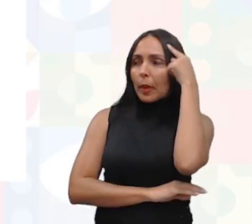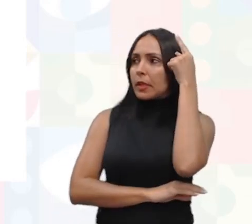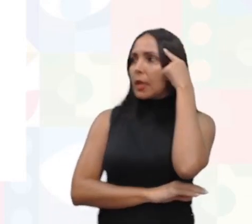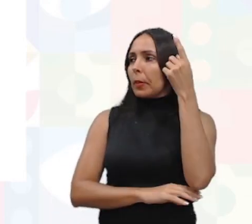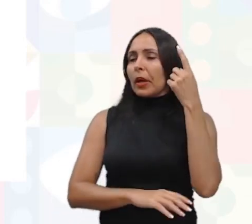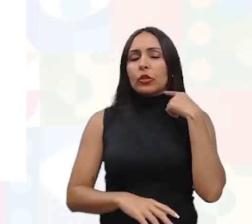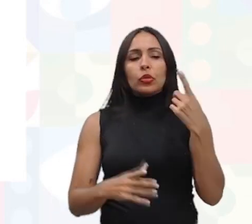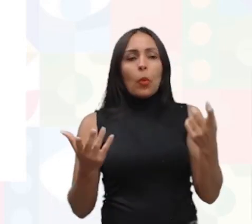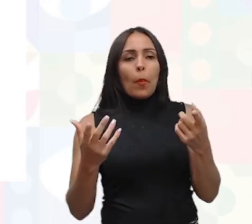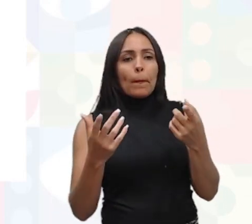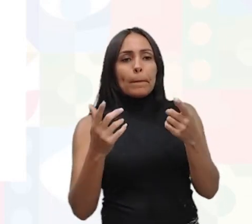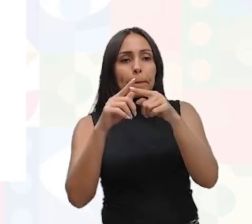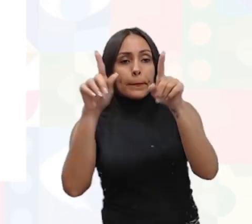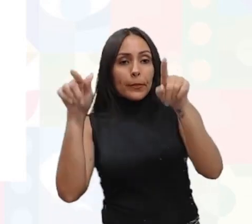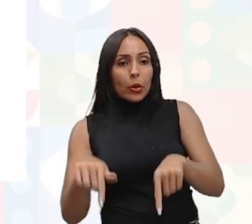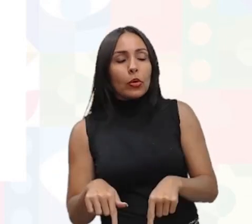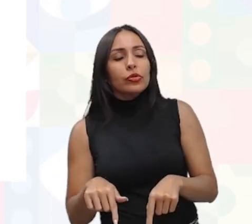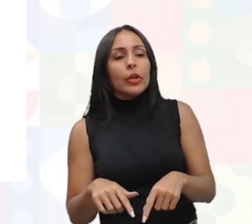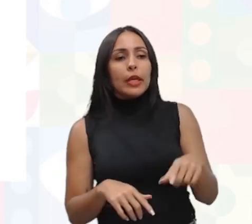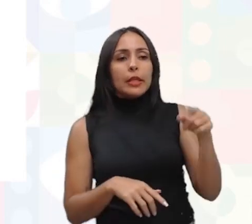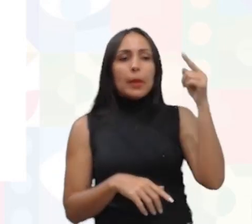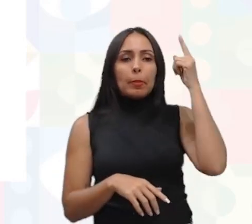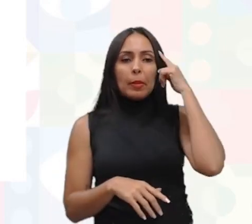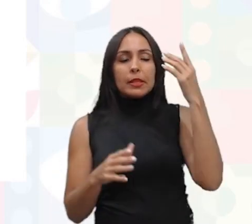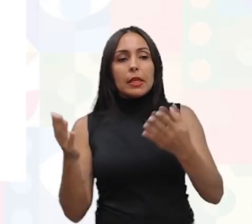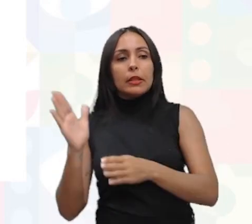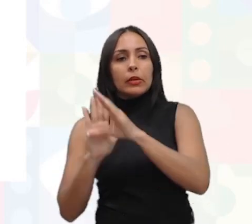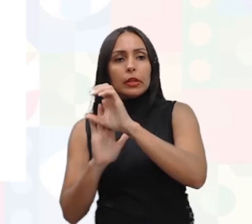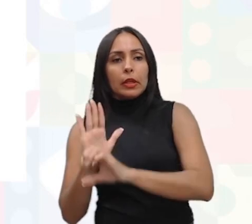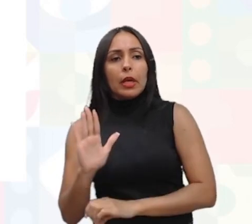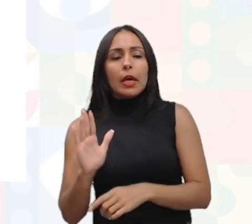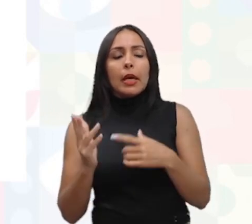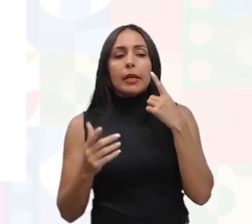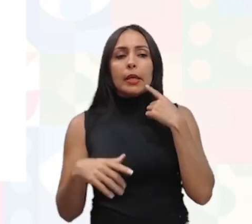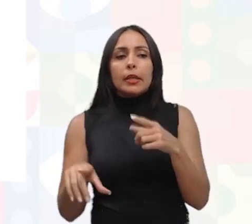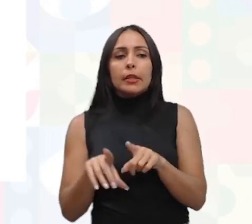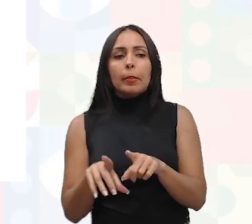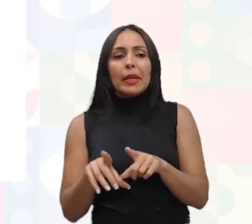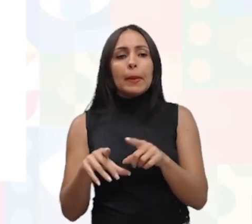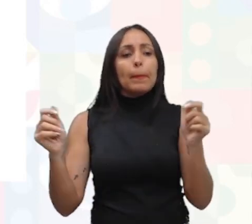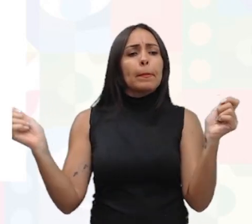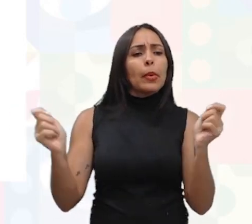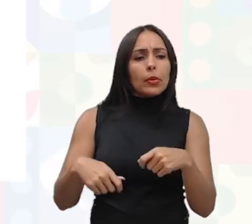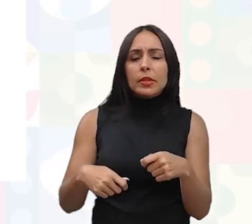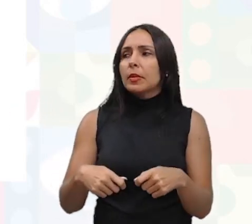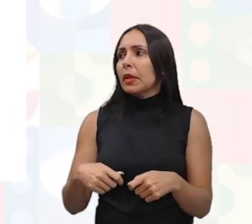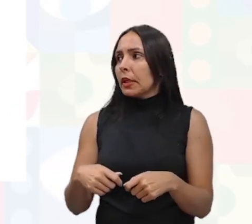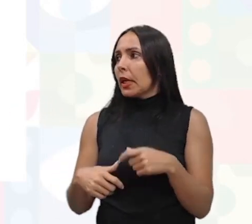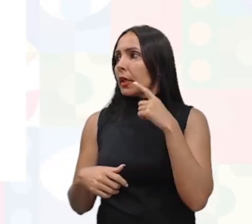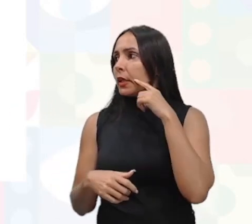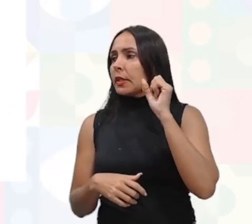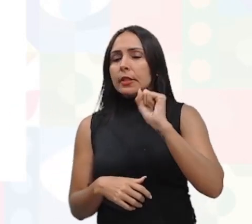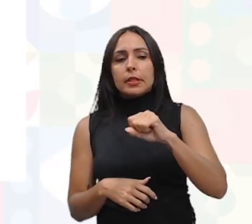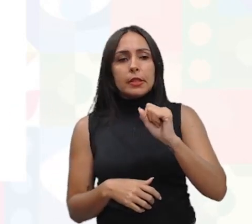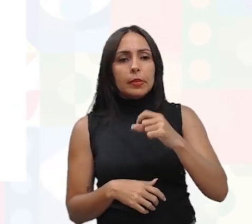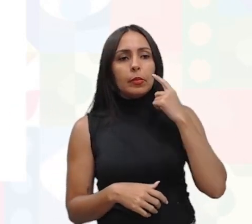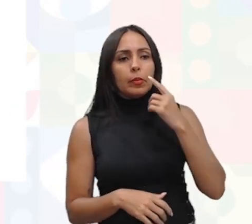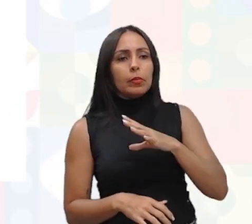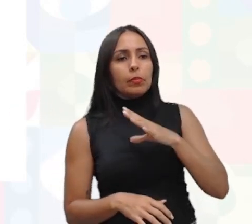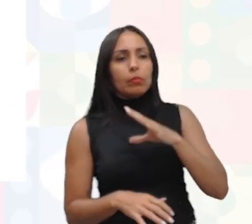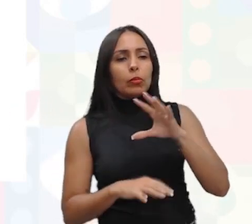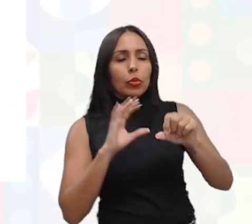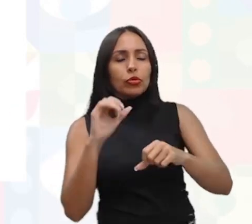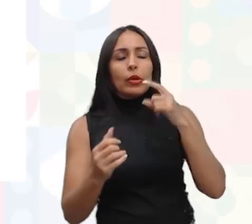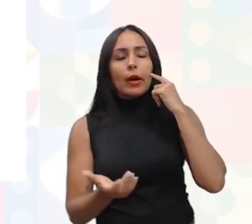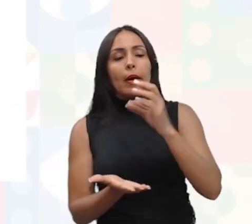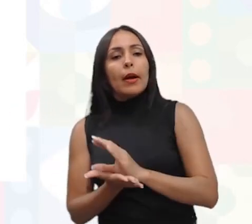projetos, vamos pensar mais sobre esses editais e vamos pensar também na possibilidade de estar buscando